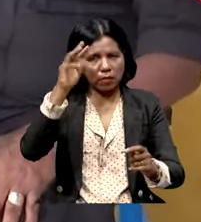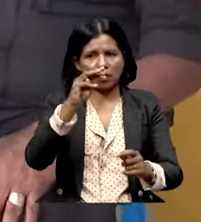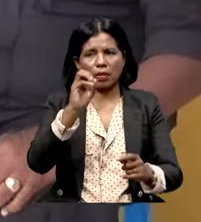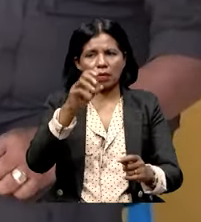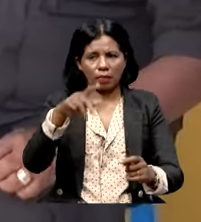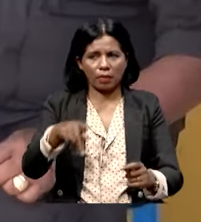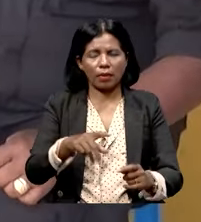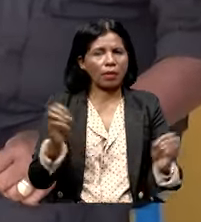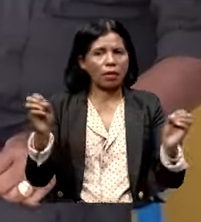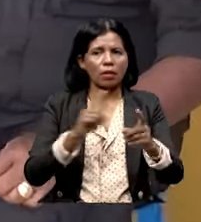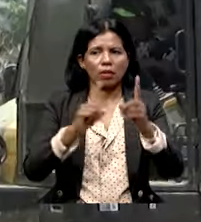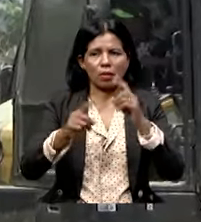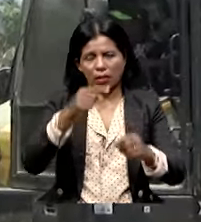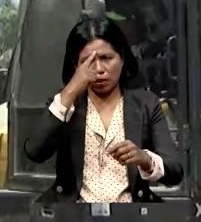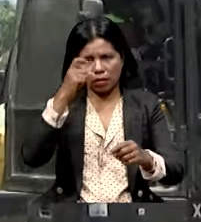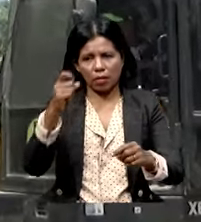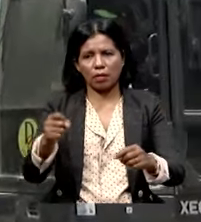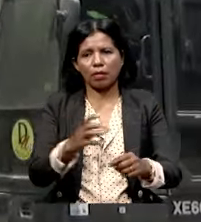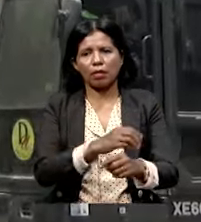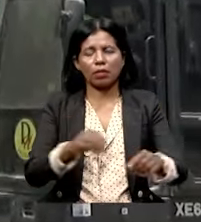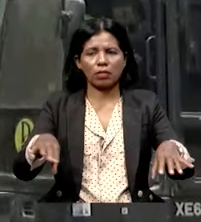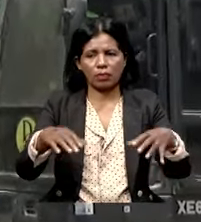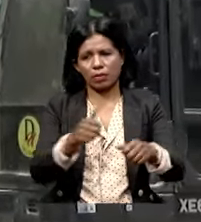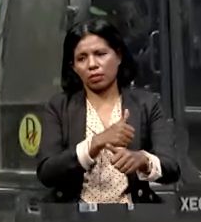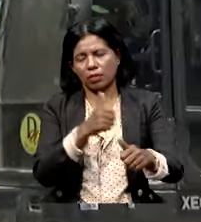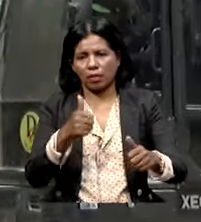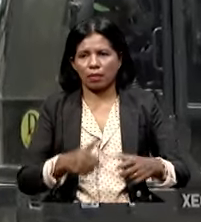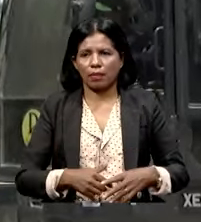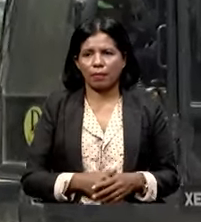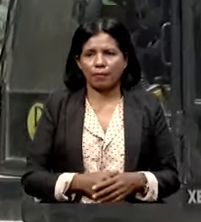públicas, mas pela que foi comentário, também ocupado o serviço selo. Abraão Amaral, de mente.